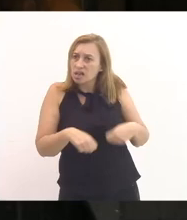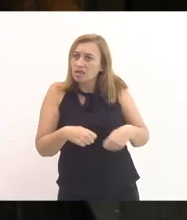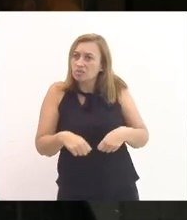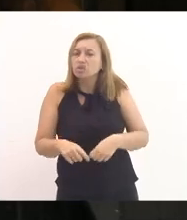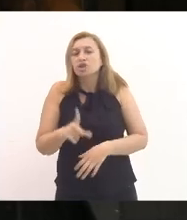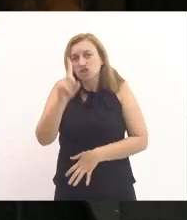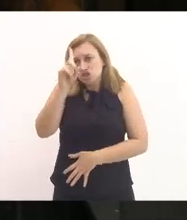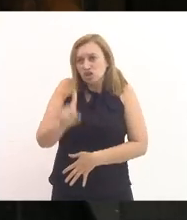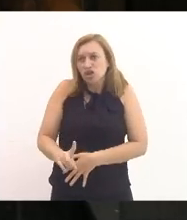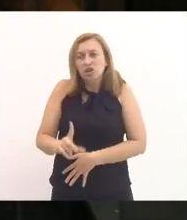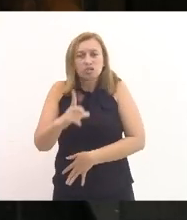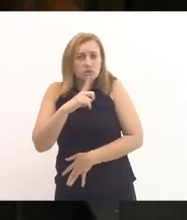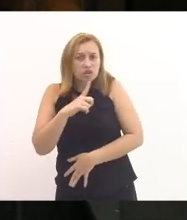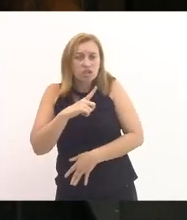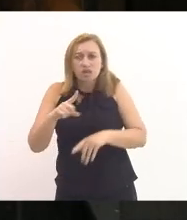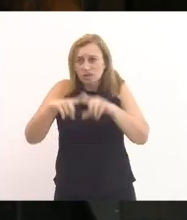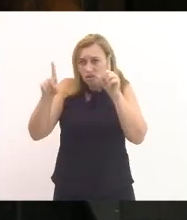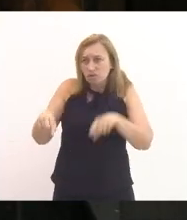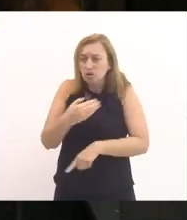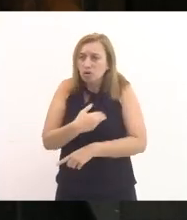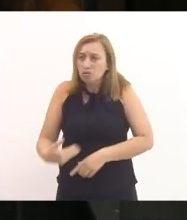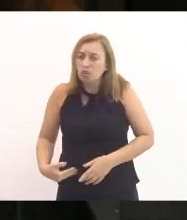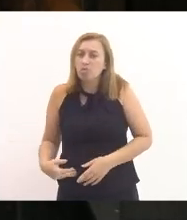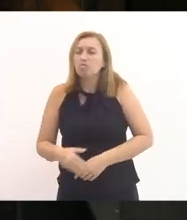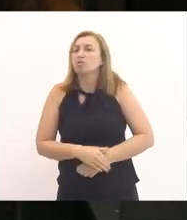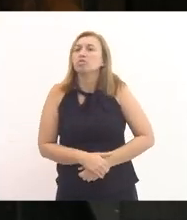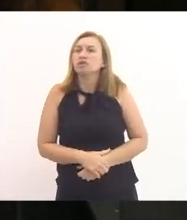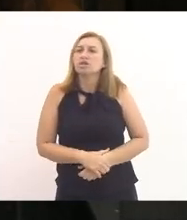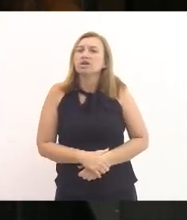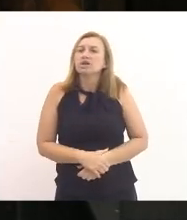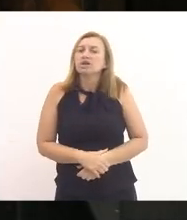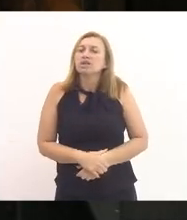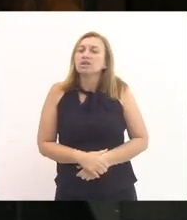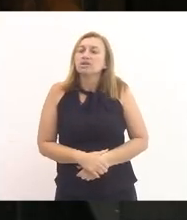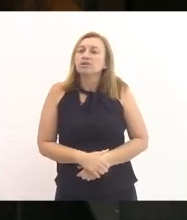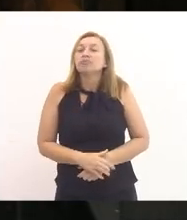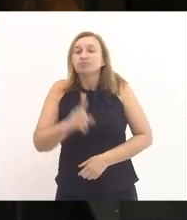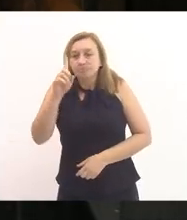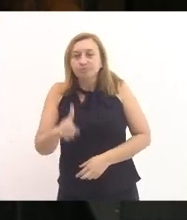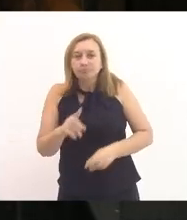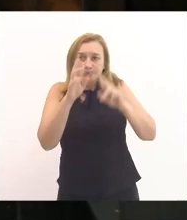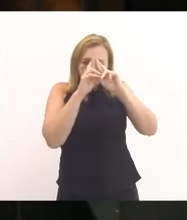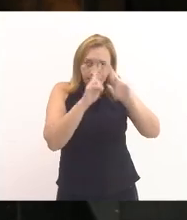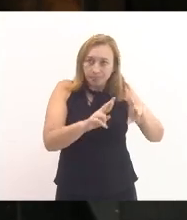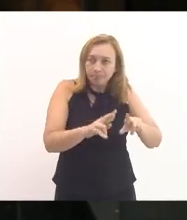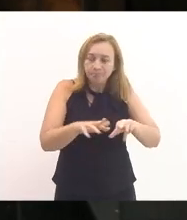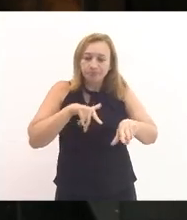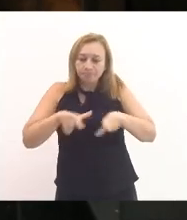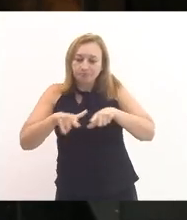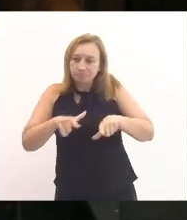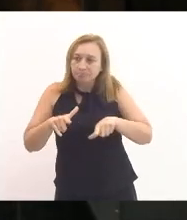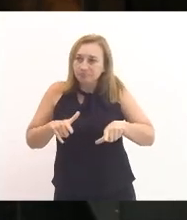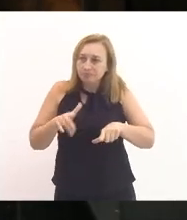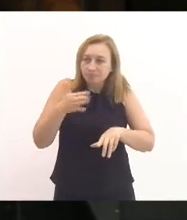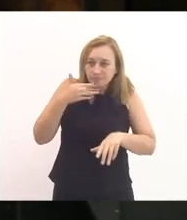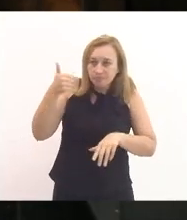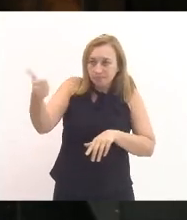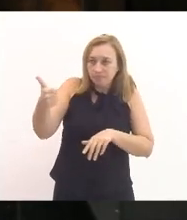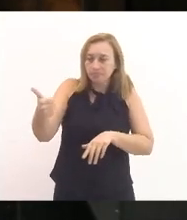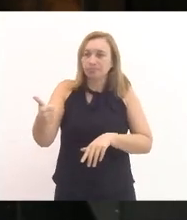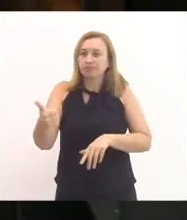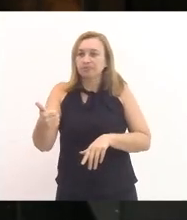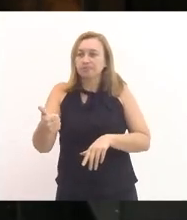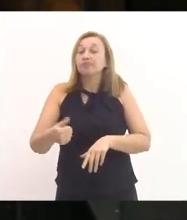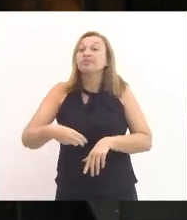os direitos do Servidor que o servidor com direitos respeitados trabalha melhor presta o melhor serviço